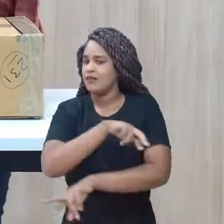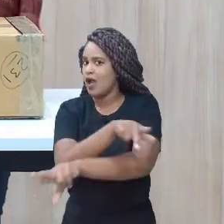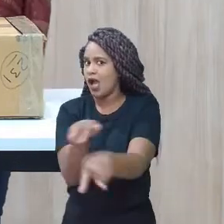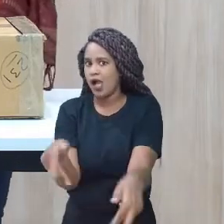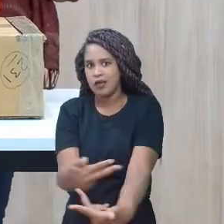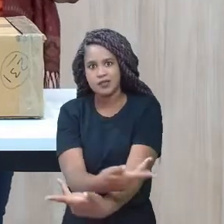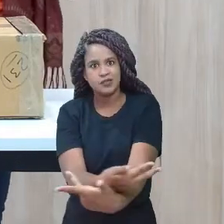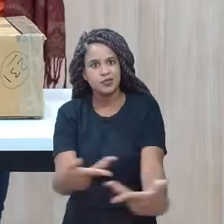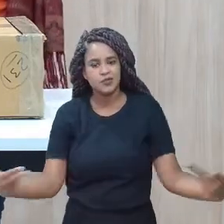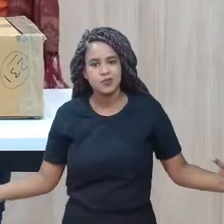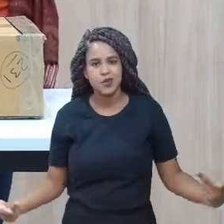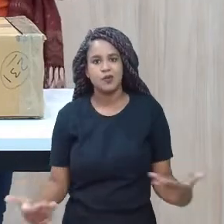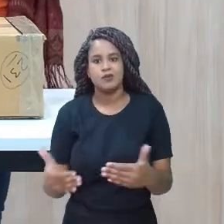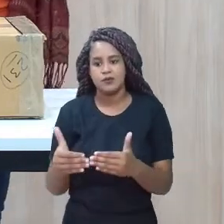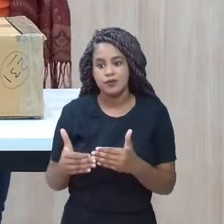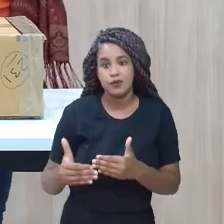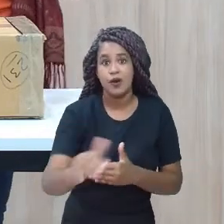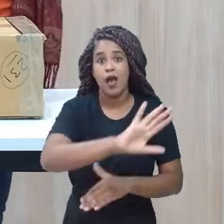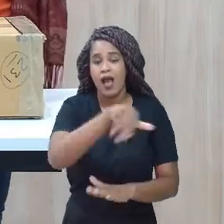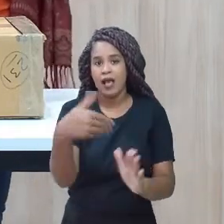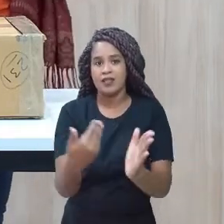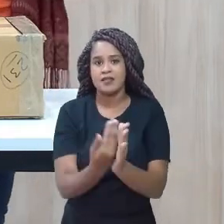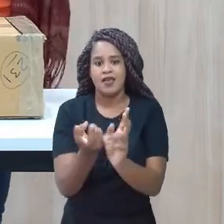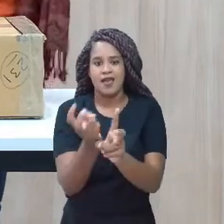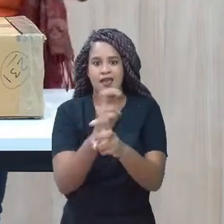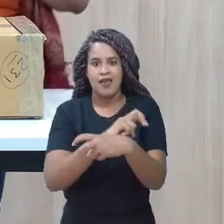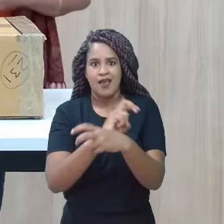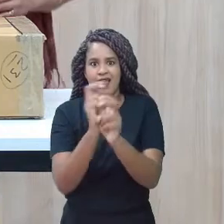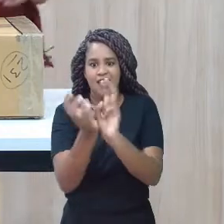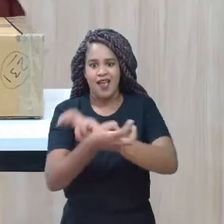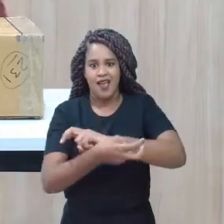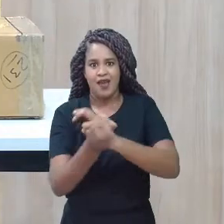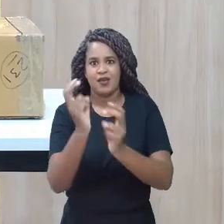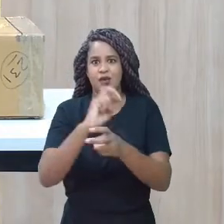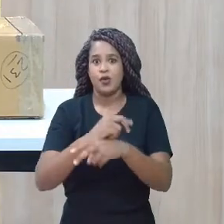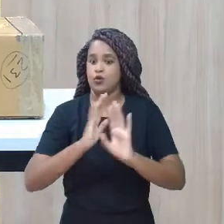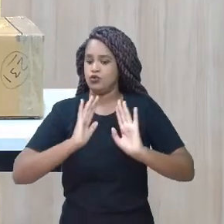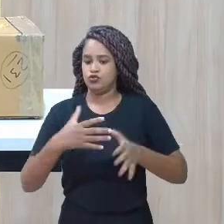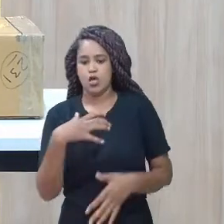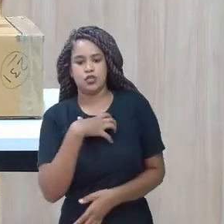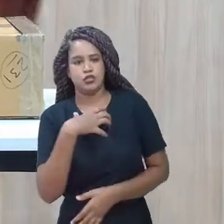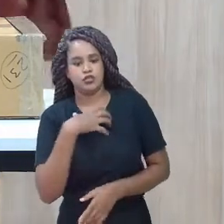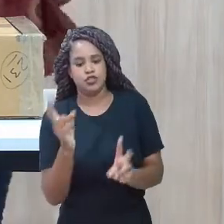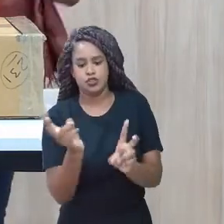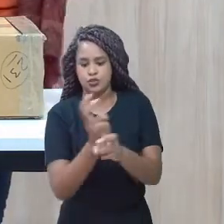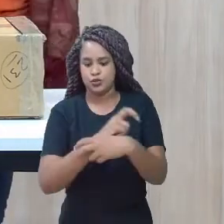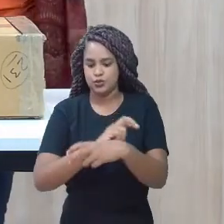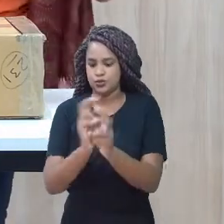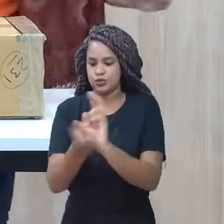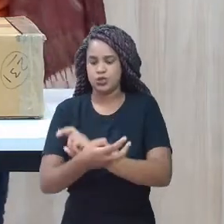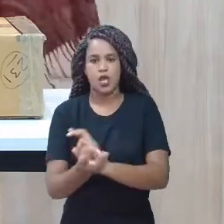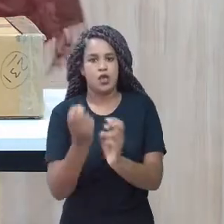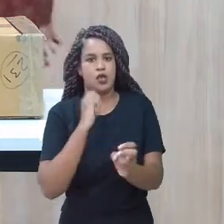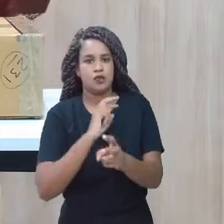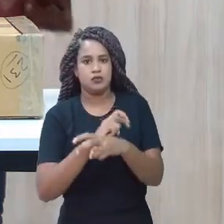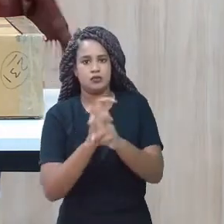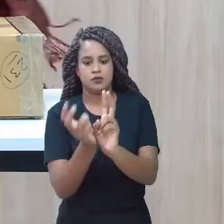muita estrada, vai chegar até a capoeira por aí, viu? Já estou fazendo lá meus